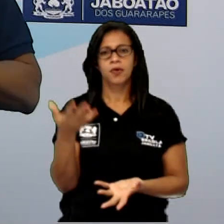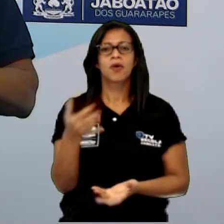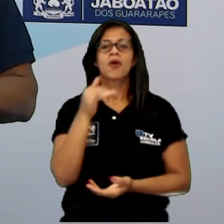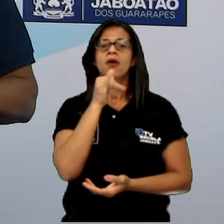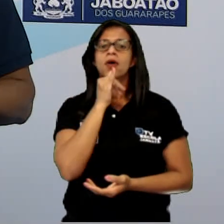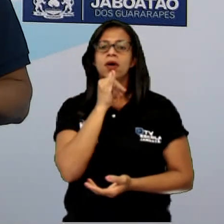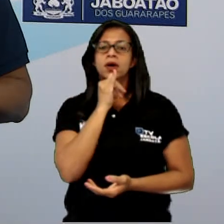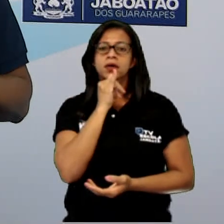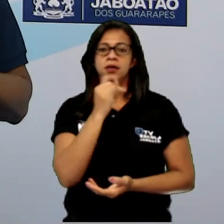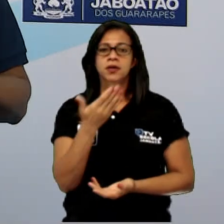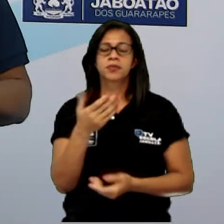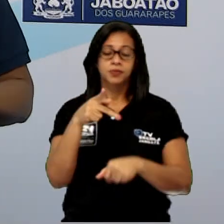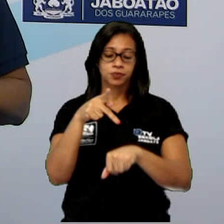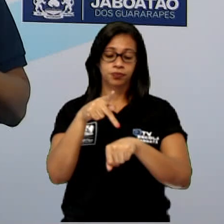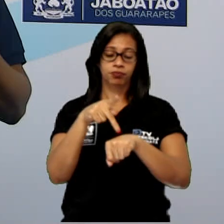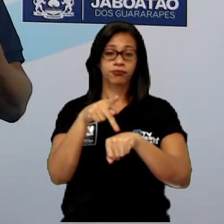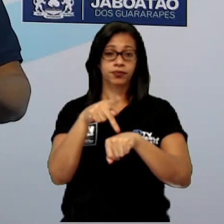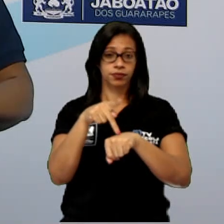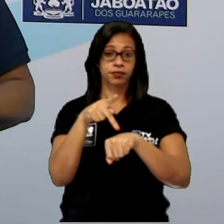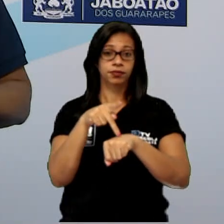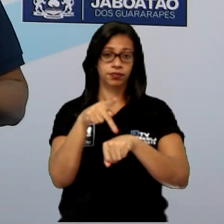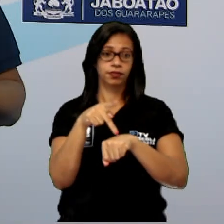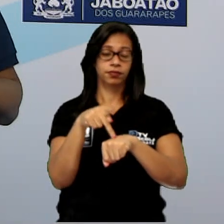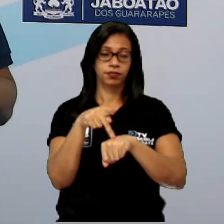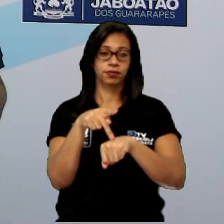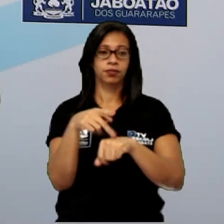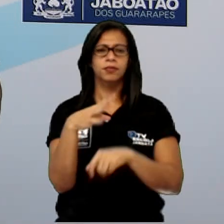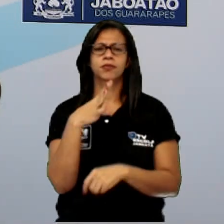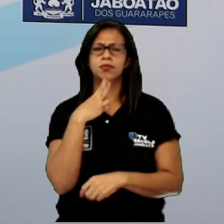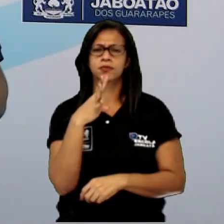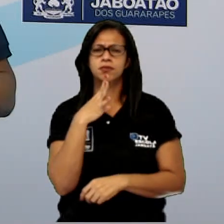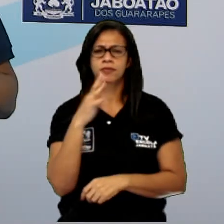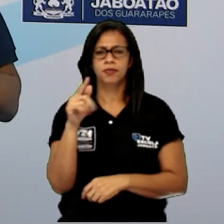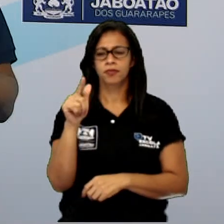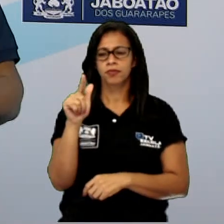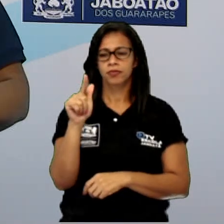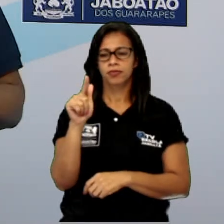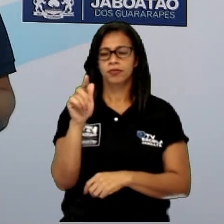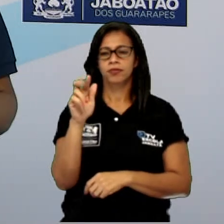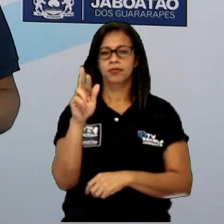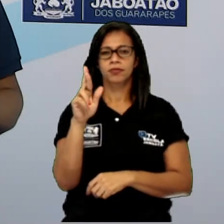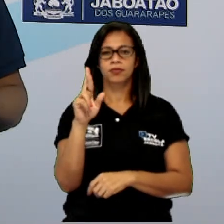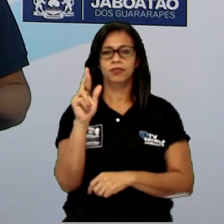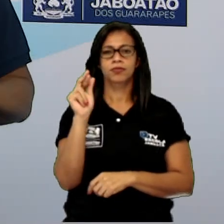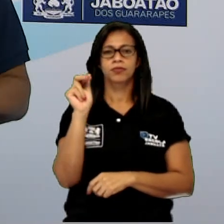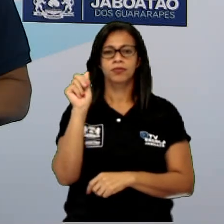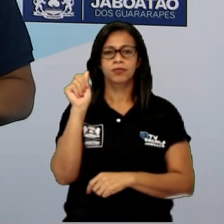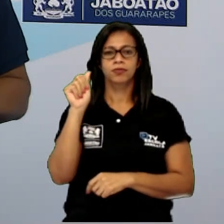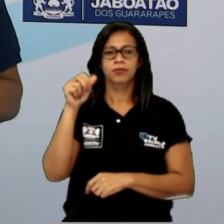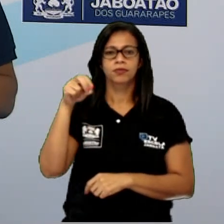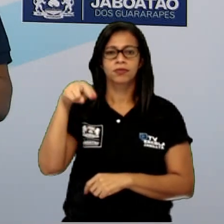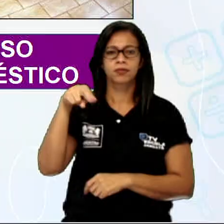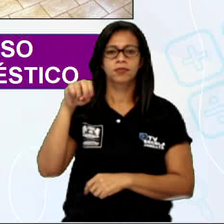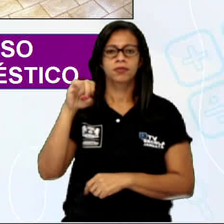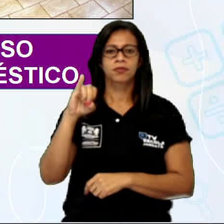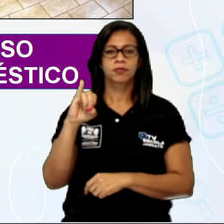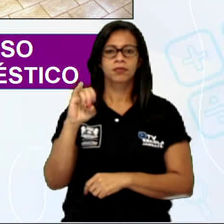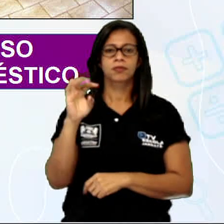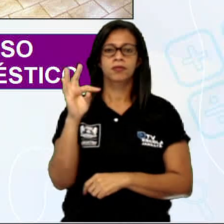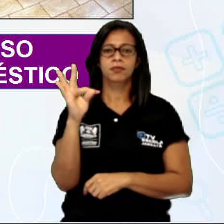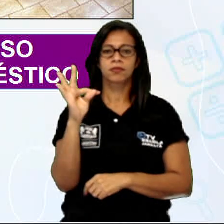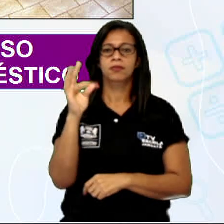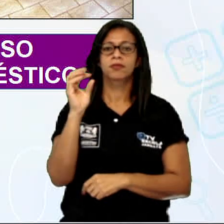Uma rocha que também faz parte, que nós conhecemos, temos um pouco mais de vivência com elas, é o